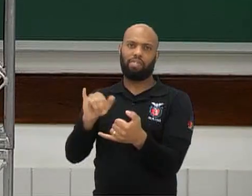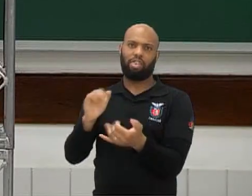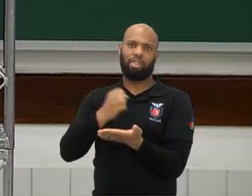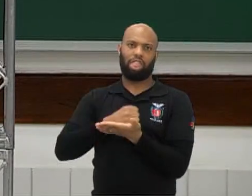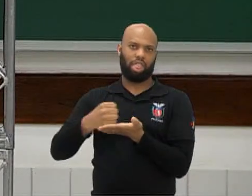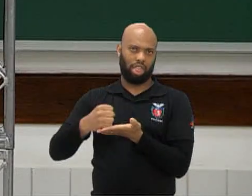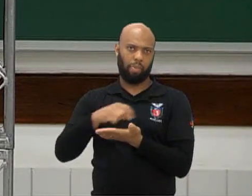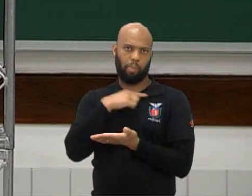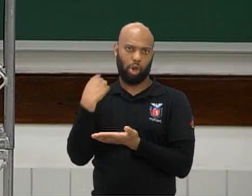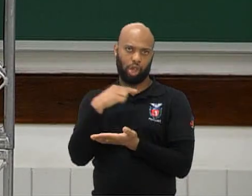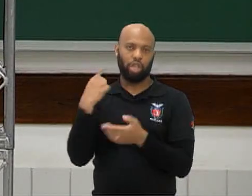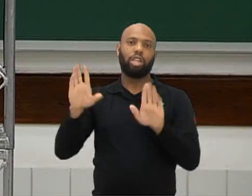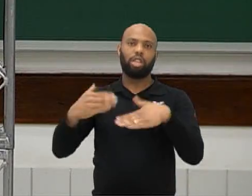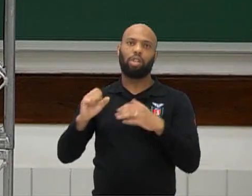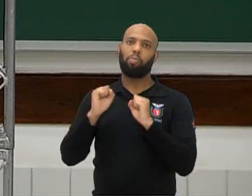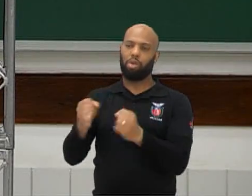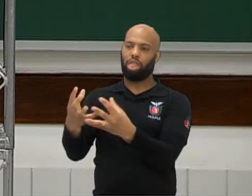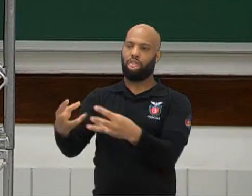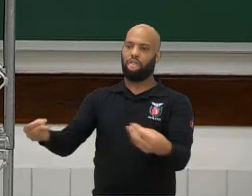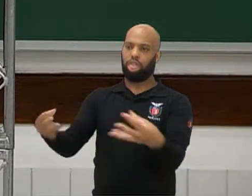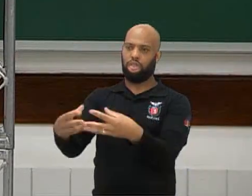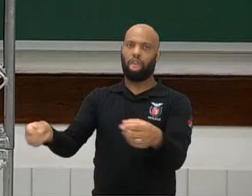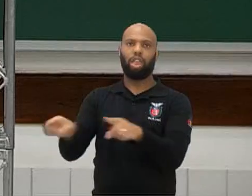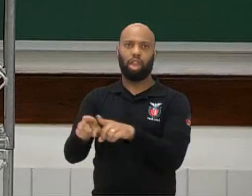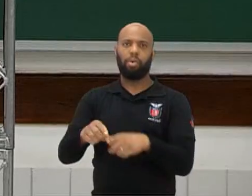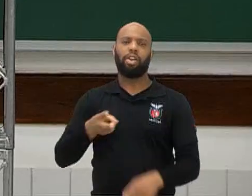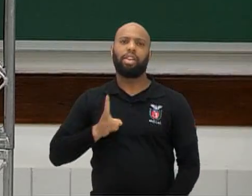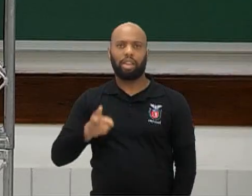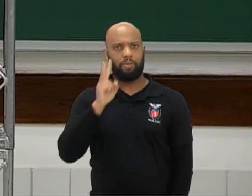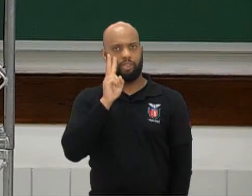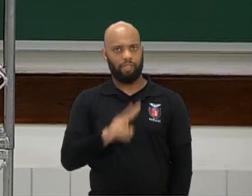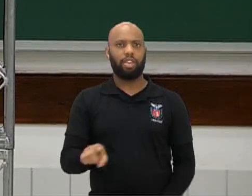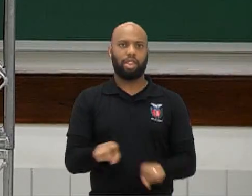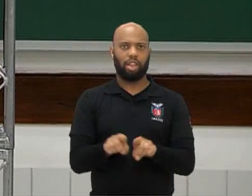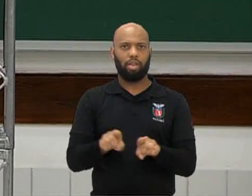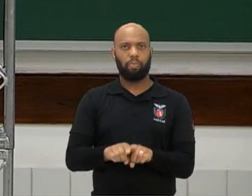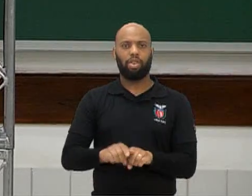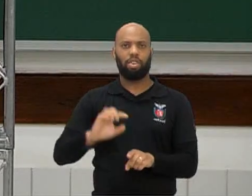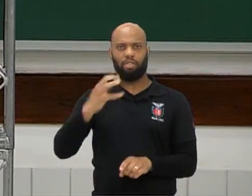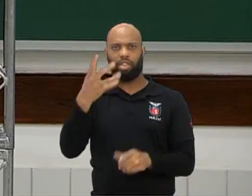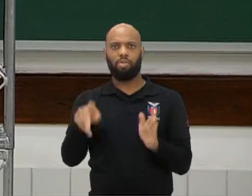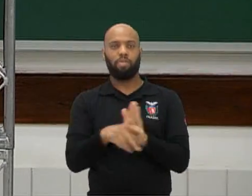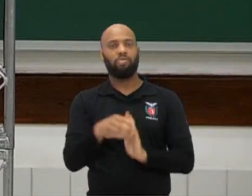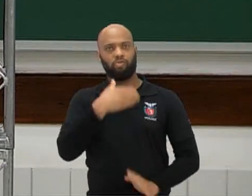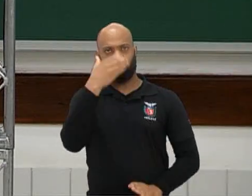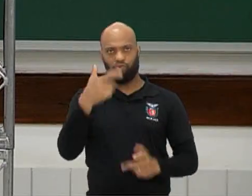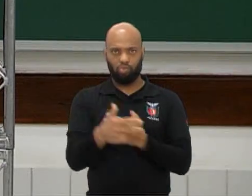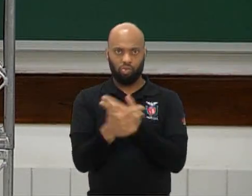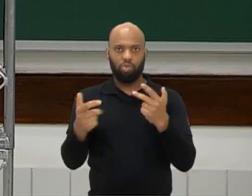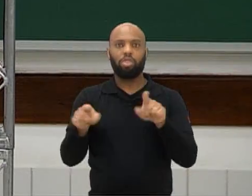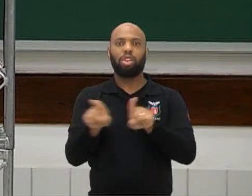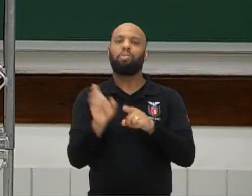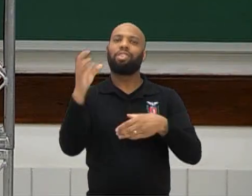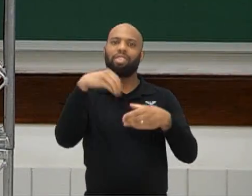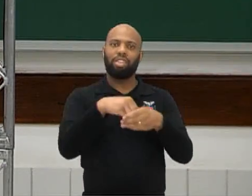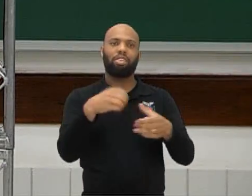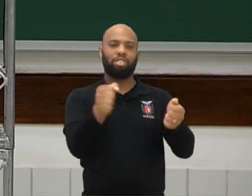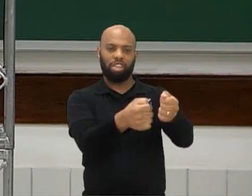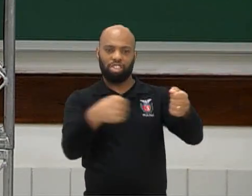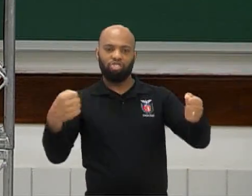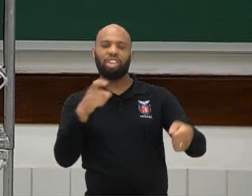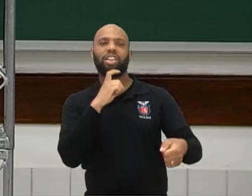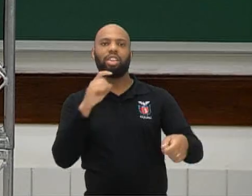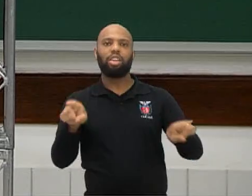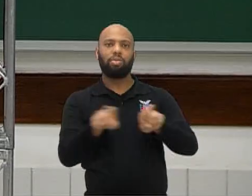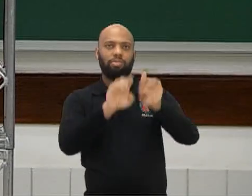consumido, ele vai começar a decomposição. A gente vê direto isso acontecendo na nossa fruteira, até mesmo dentro da geladeira, dependendo do